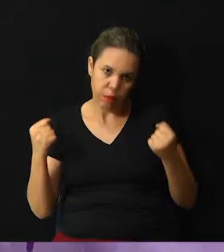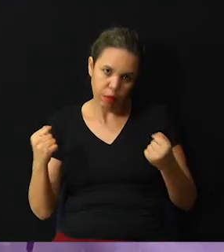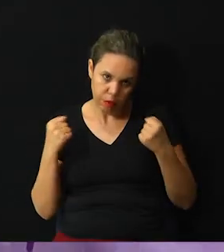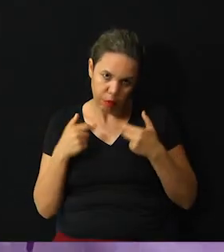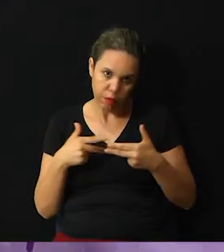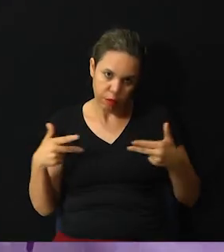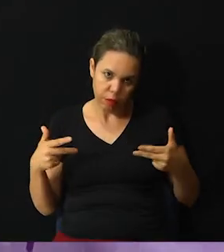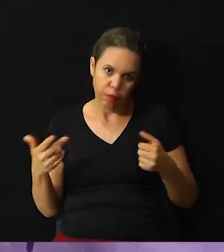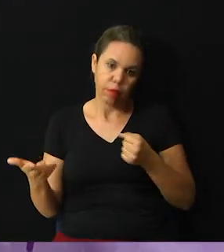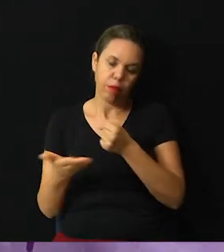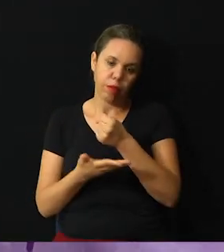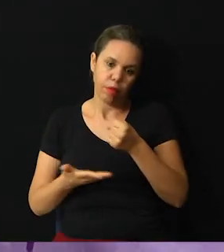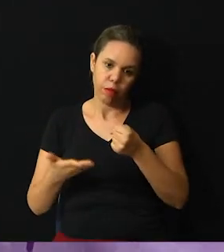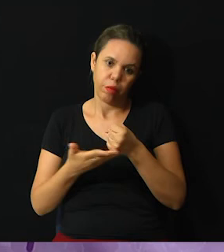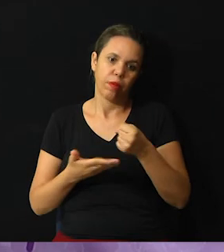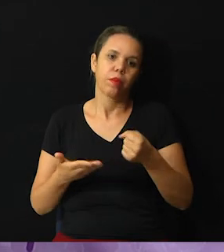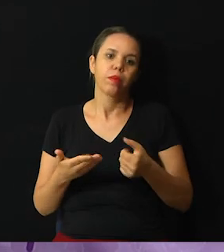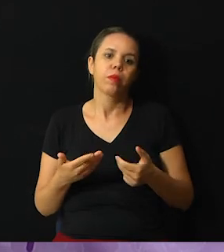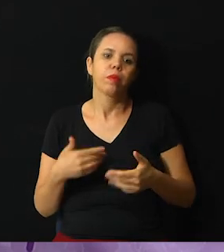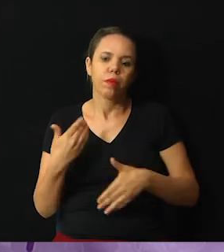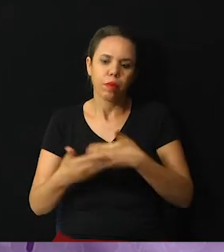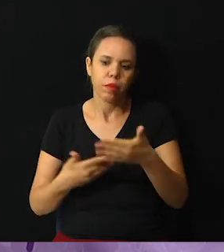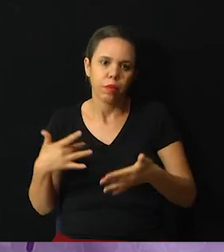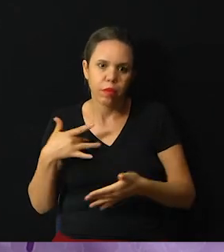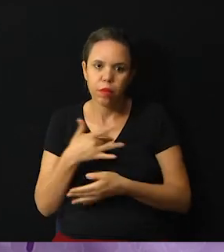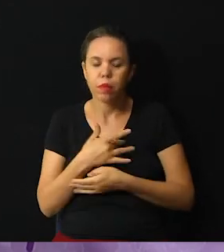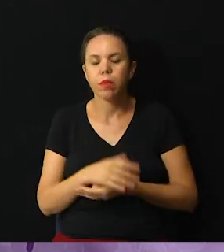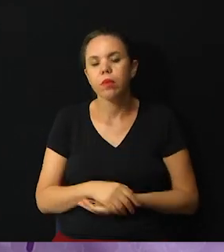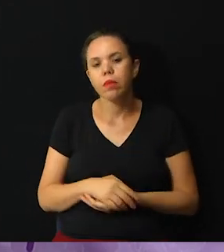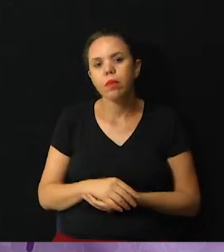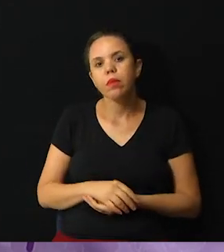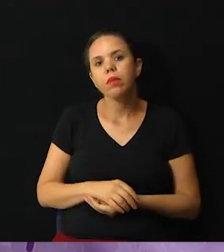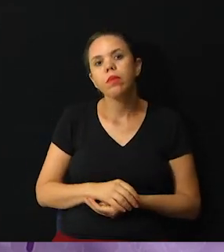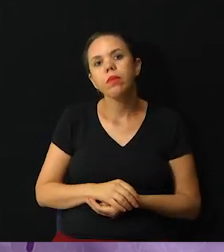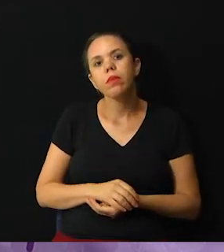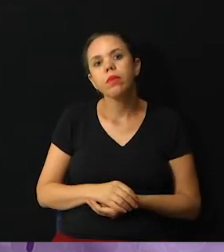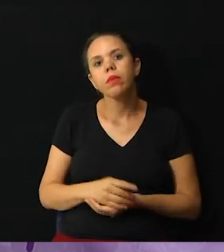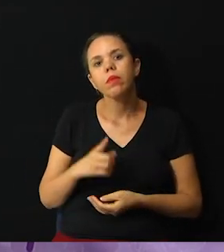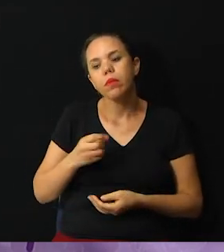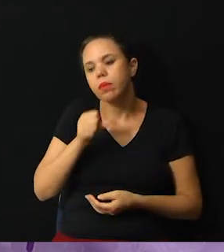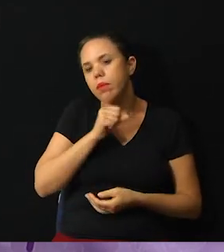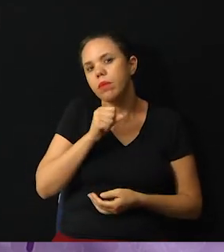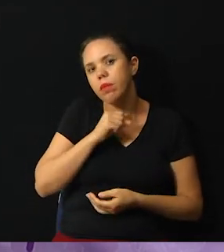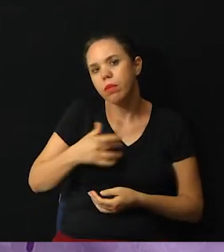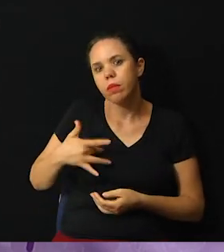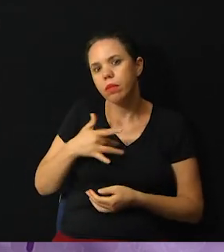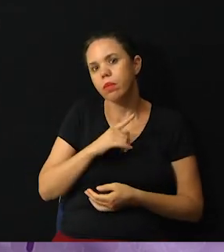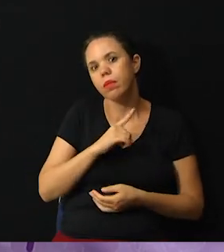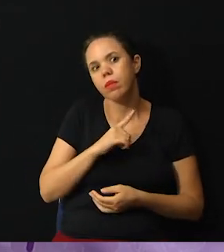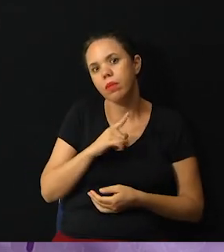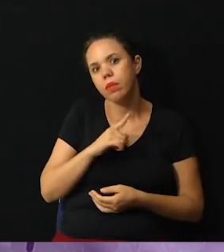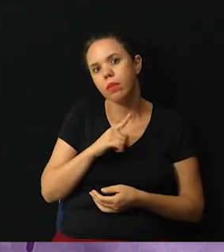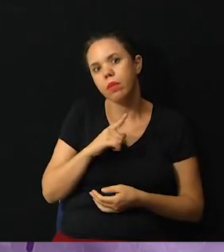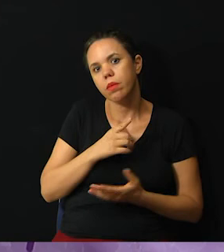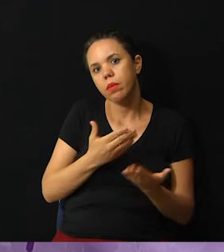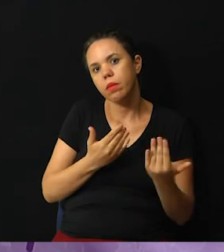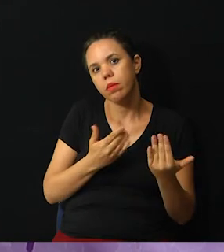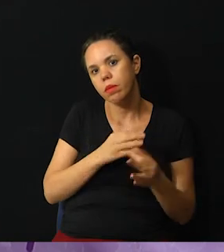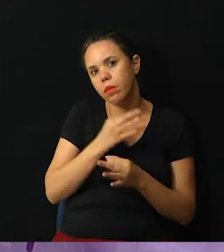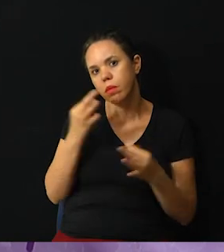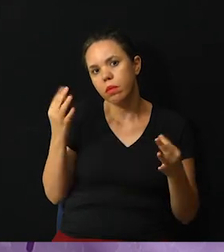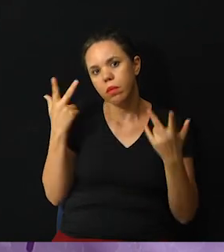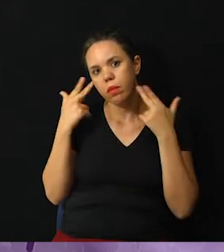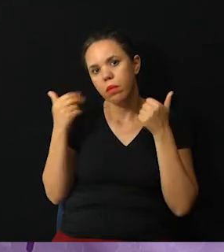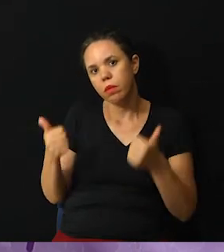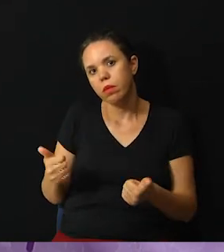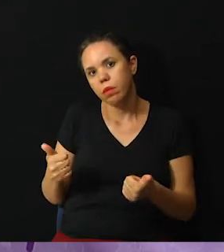atividade física, tem coisas que são base de qualquer rotina saudável. Mas para eu ter uma velhice saudável, eu tenho que ter uma